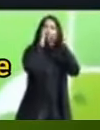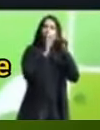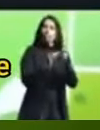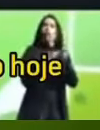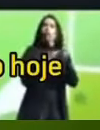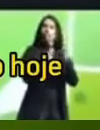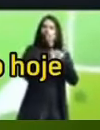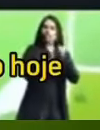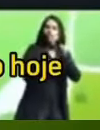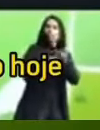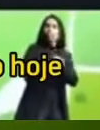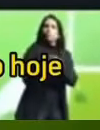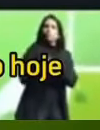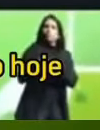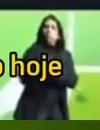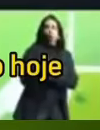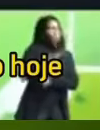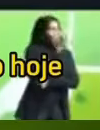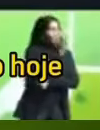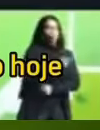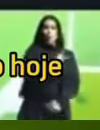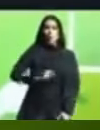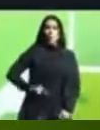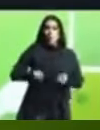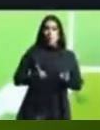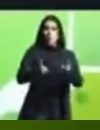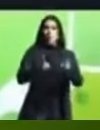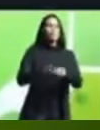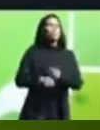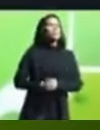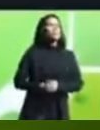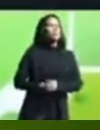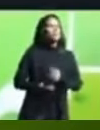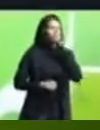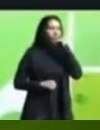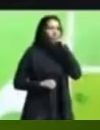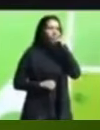um presidente que dê continuidade ao que nós estamos vendo hoje.